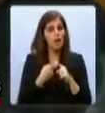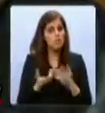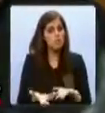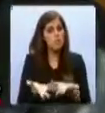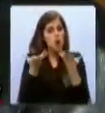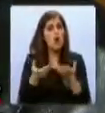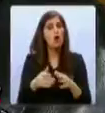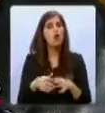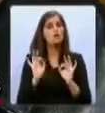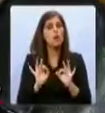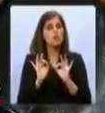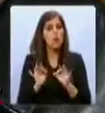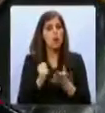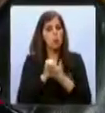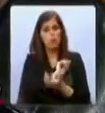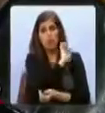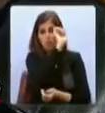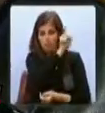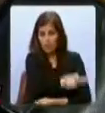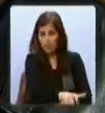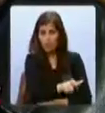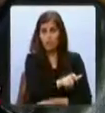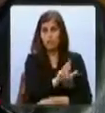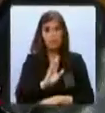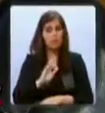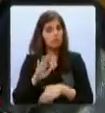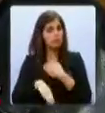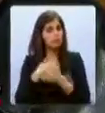também tivesse com o seu contributo, contribuído de forma objetiva para estes resultados.